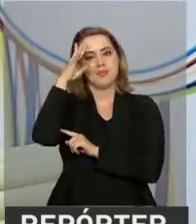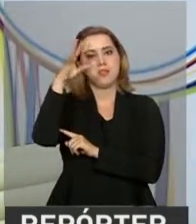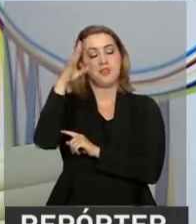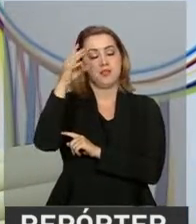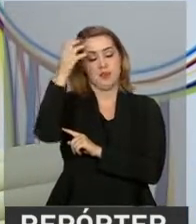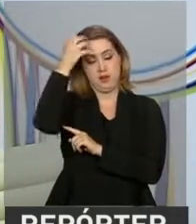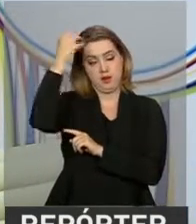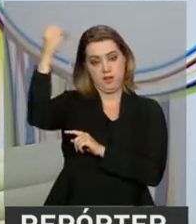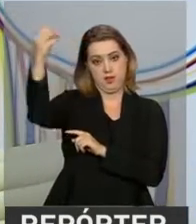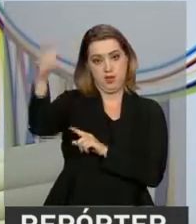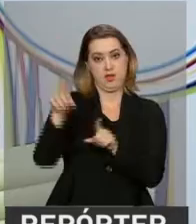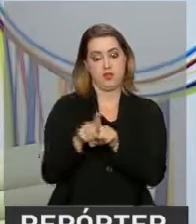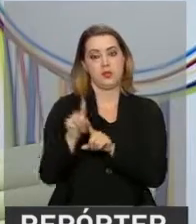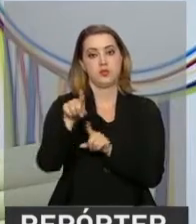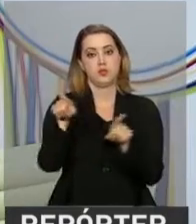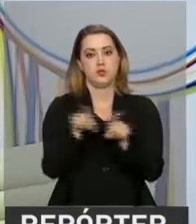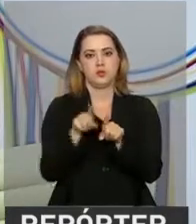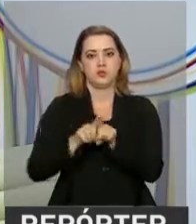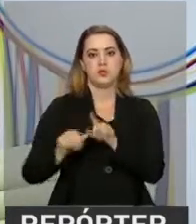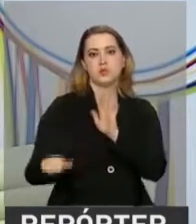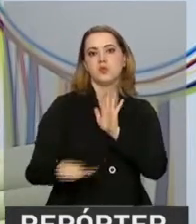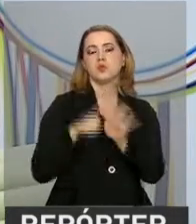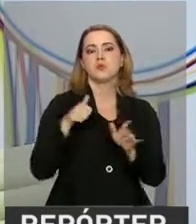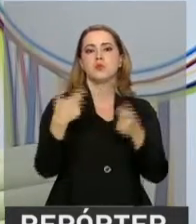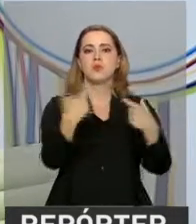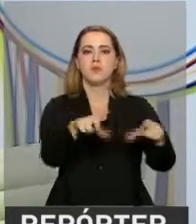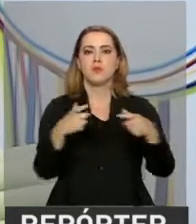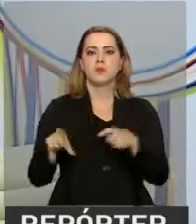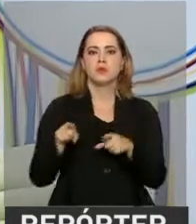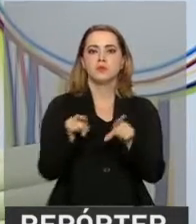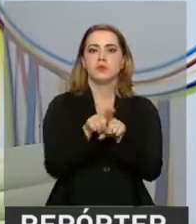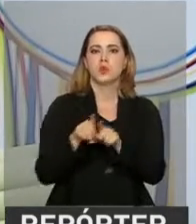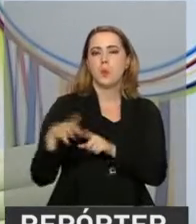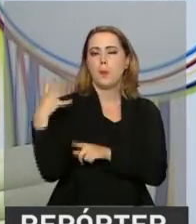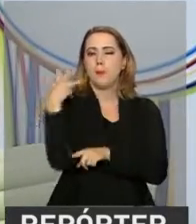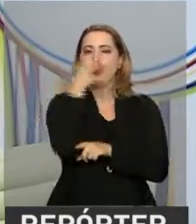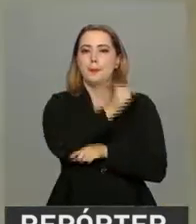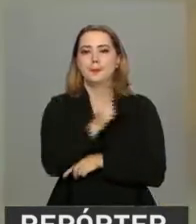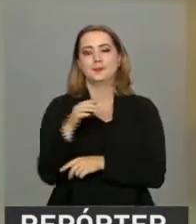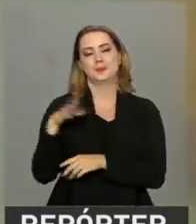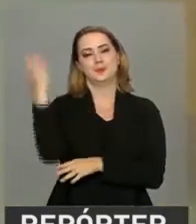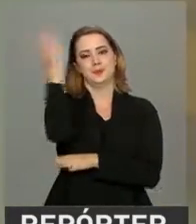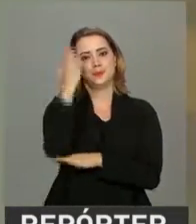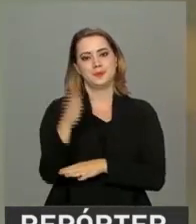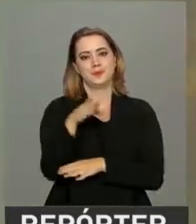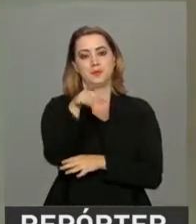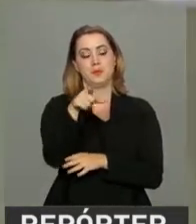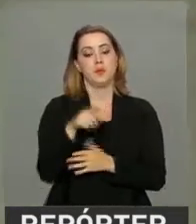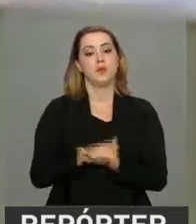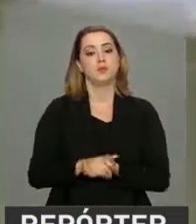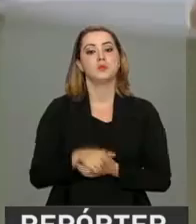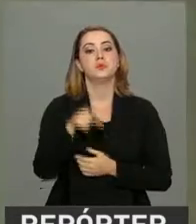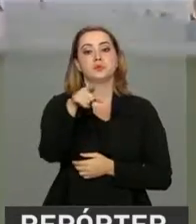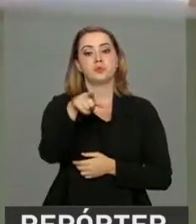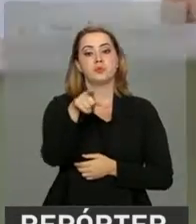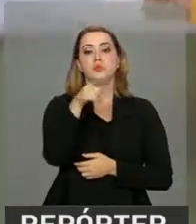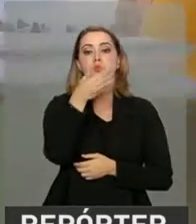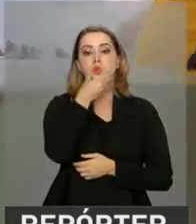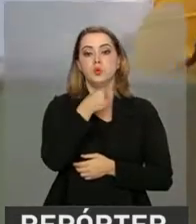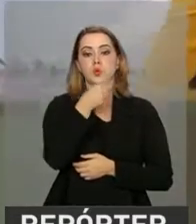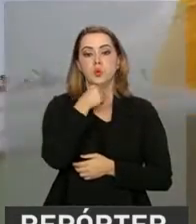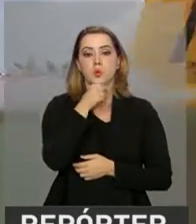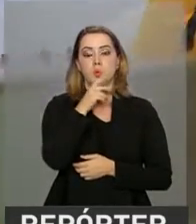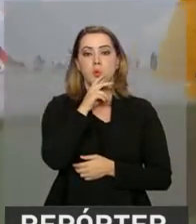porque eu fui ao primeiro lugar, um dos lugares mais bonitos do Brasil. João Paulo, que perdeu os movimentos da